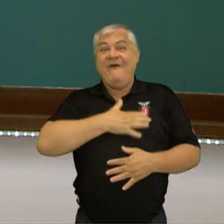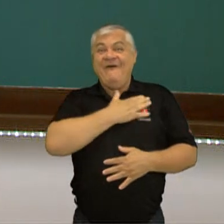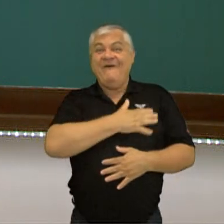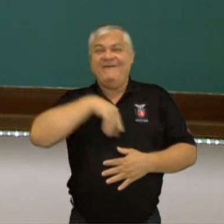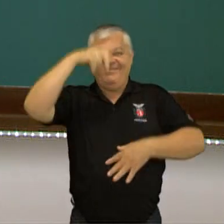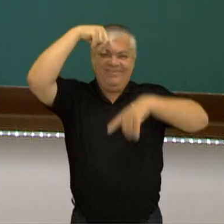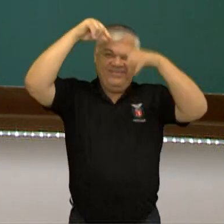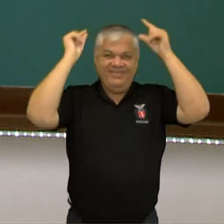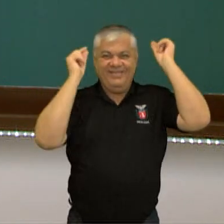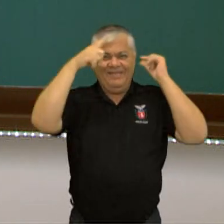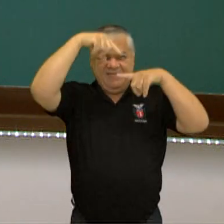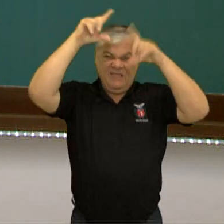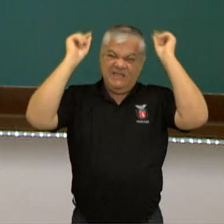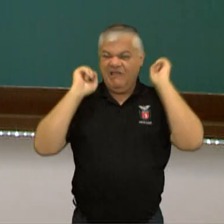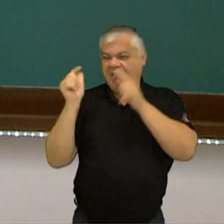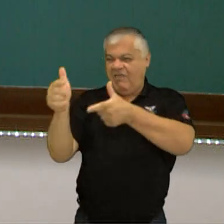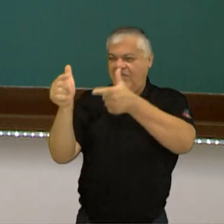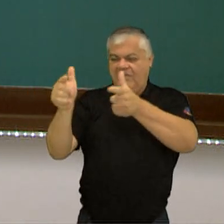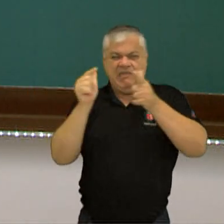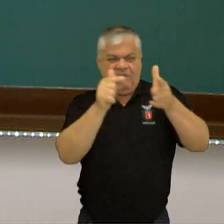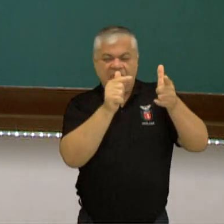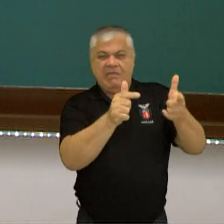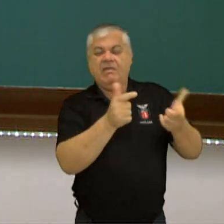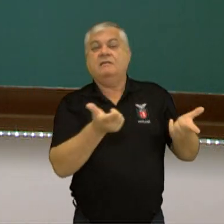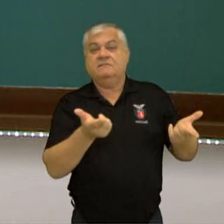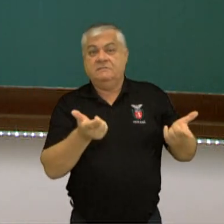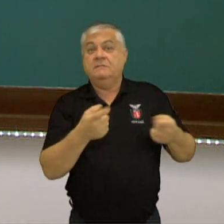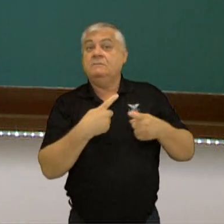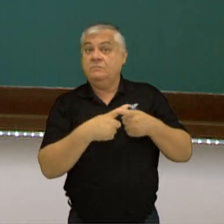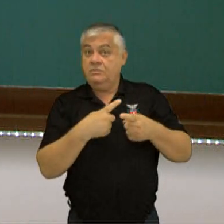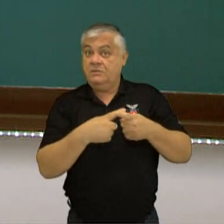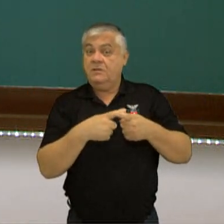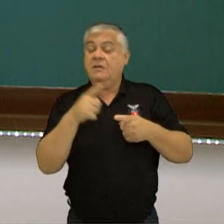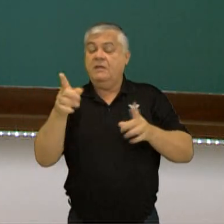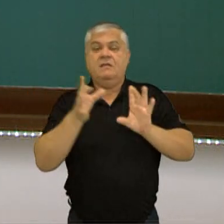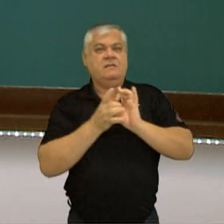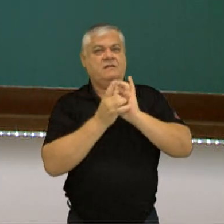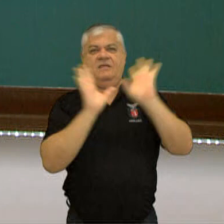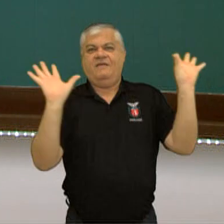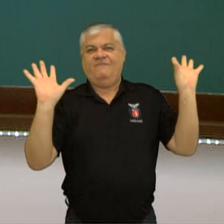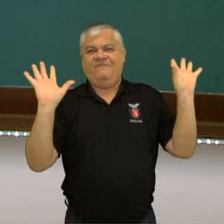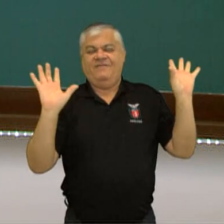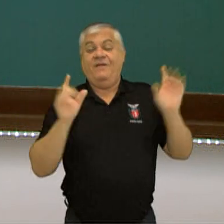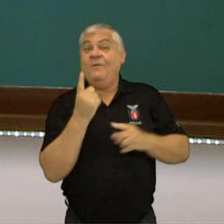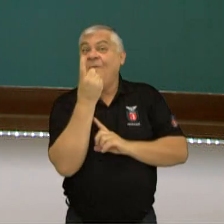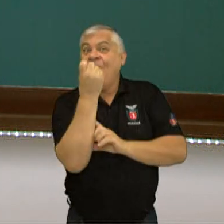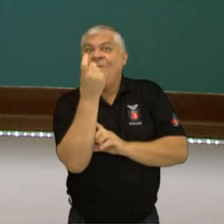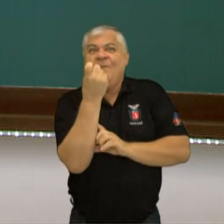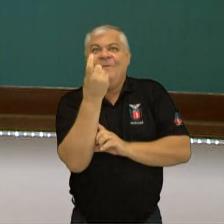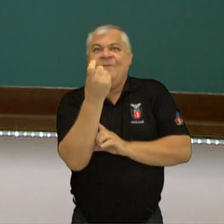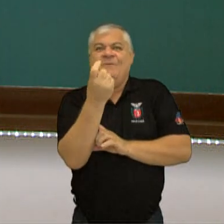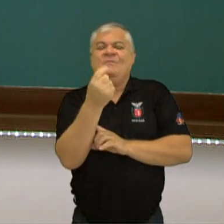disso, desse deboche, dessa brincadeira. Então, ele tinha essa liberdade, talvez uma figura